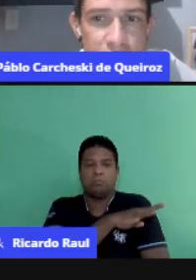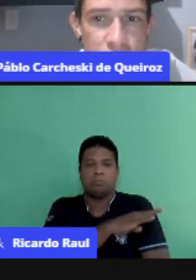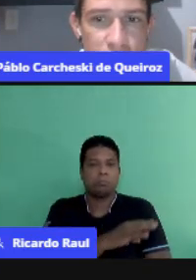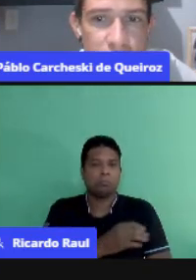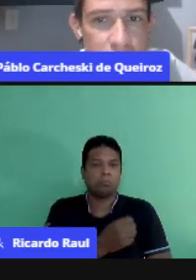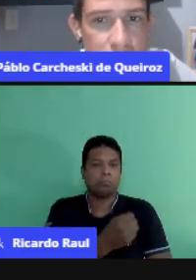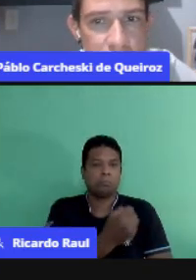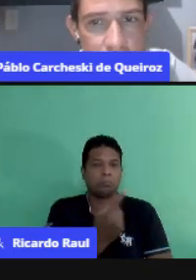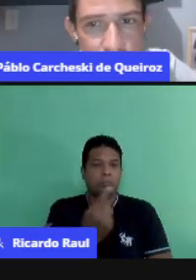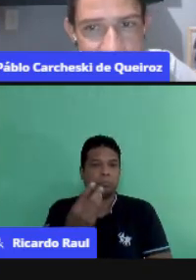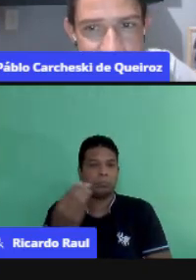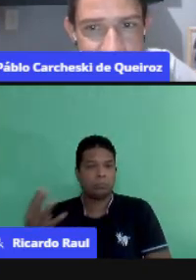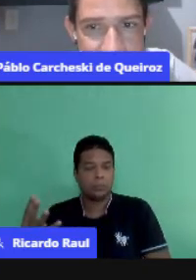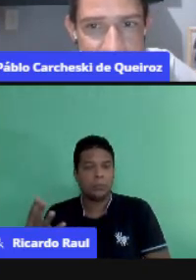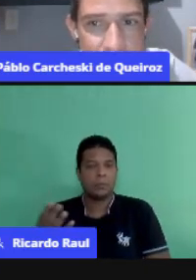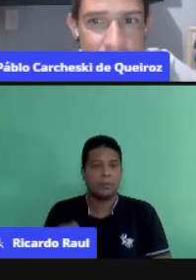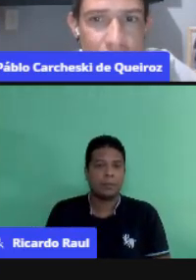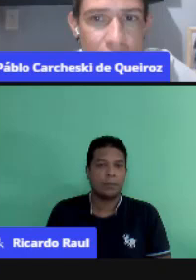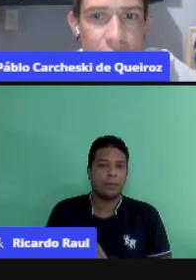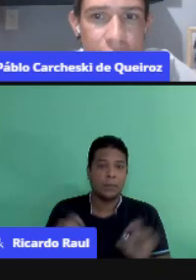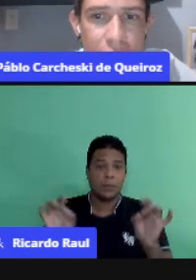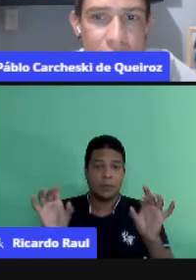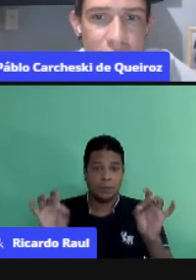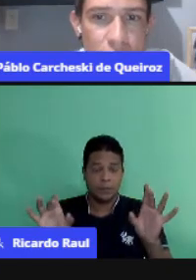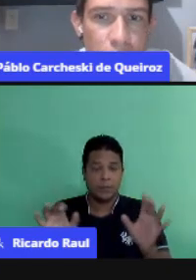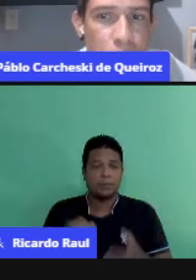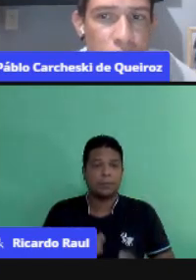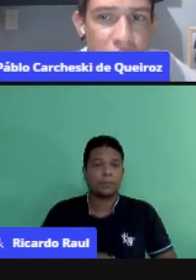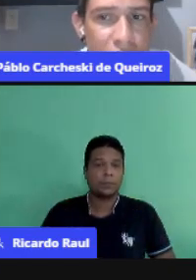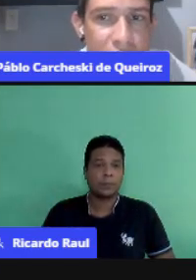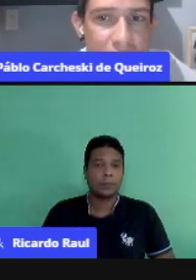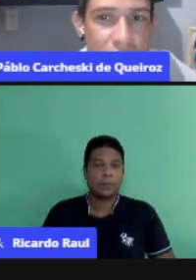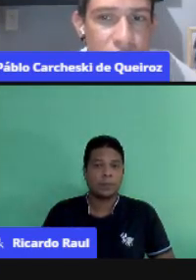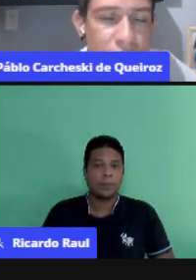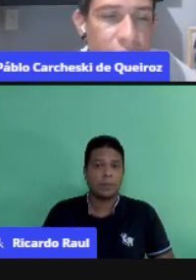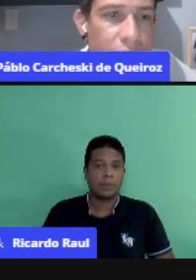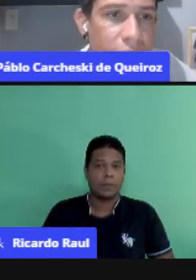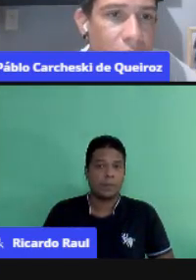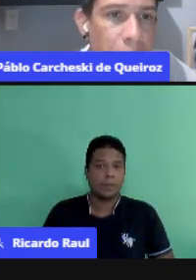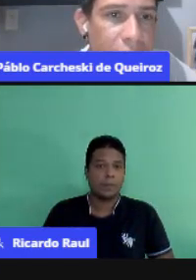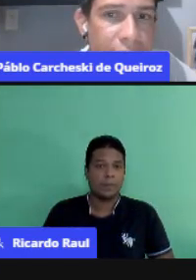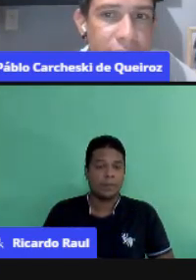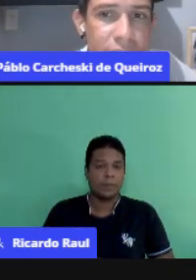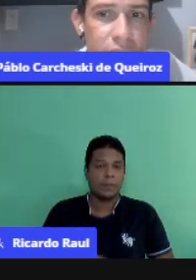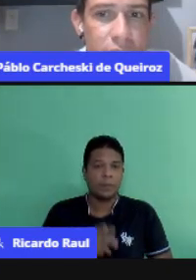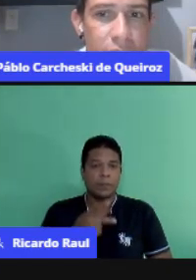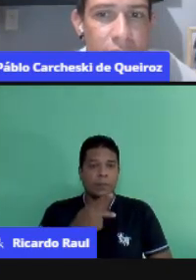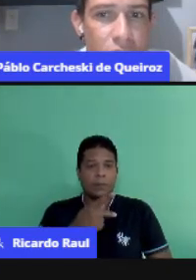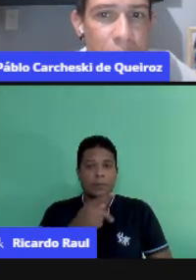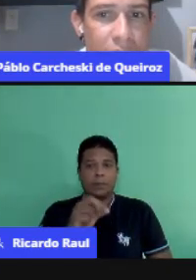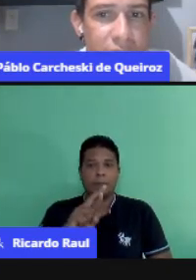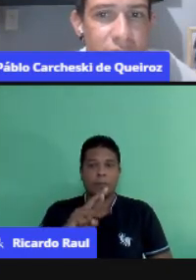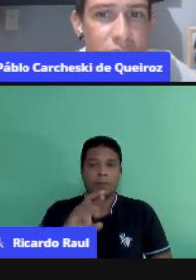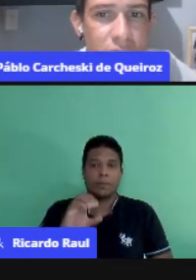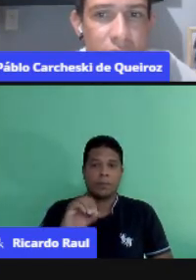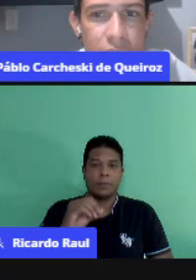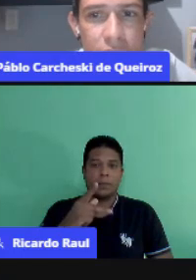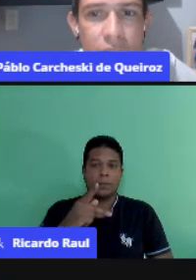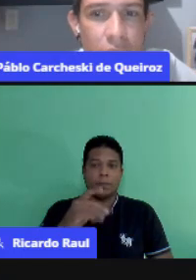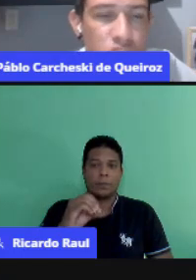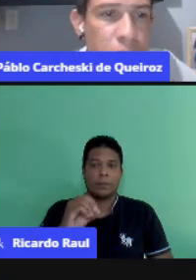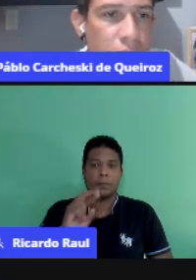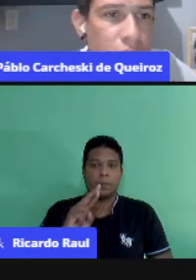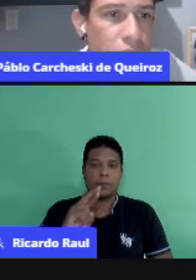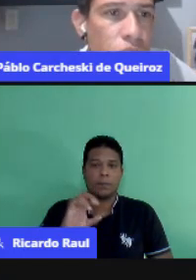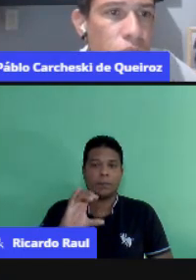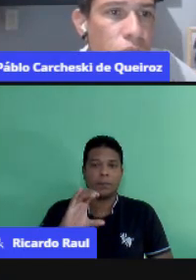caso específico aqui, sendo citada, a questão da proporcionalidade, né? Ela não aparece, né,